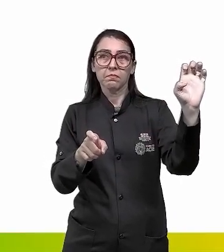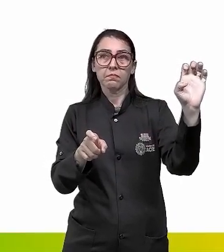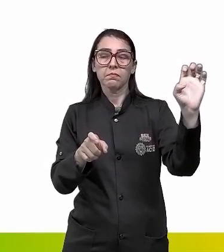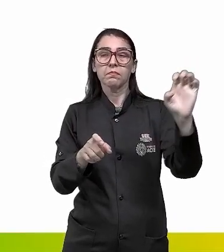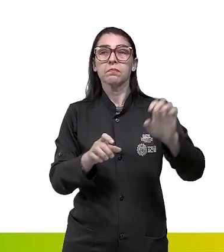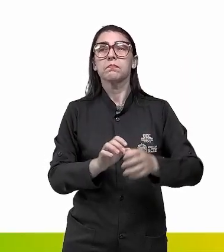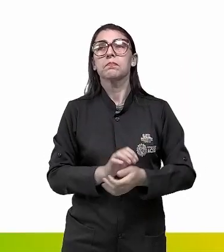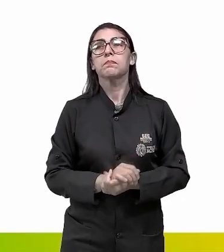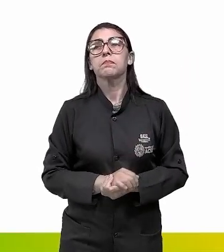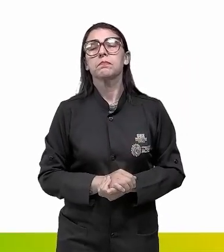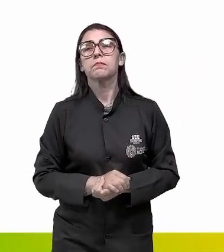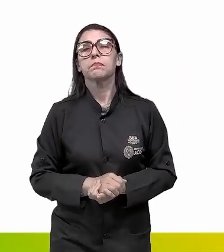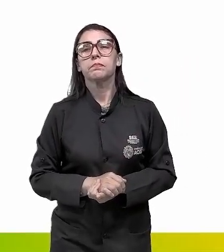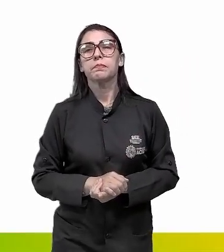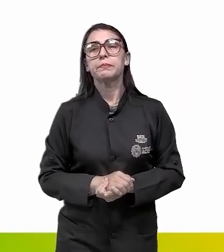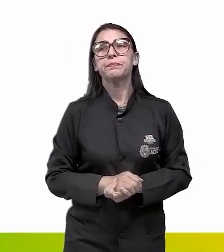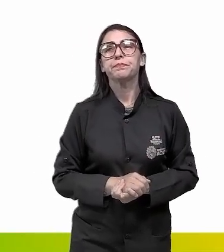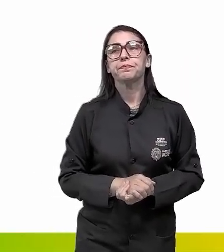Pois bem,